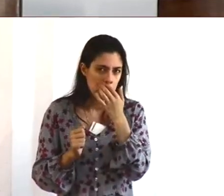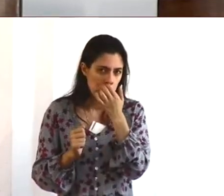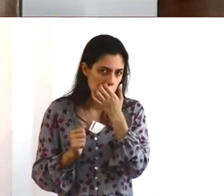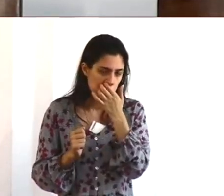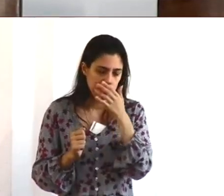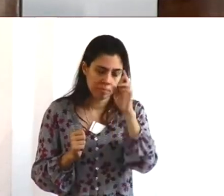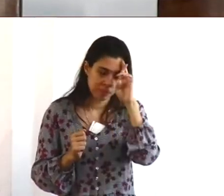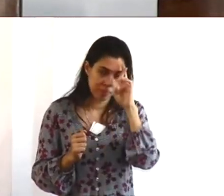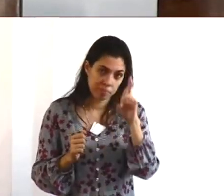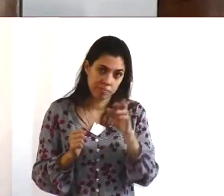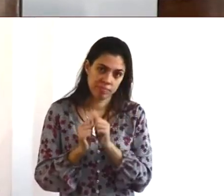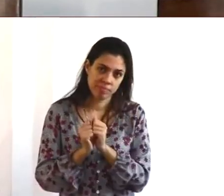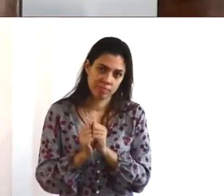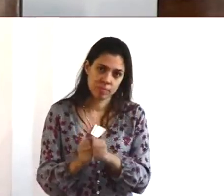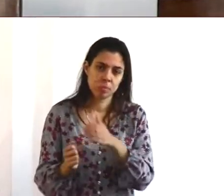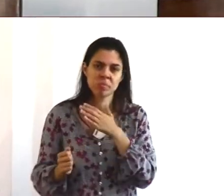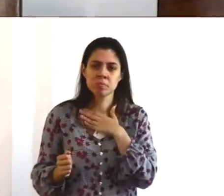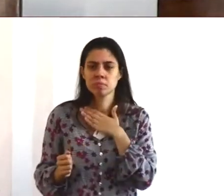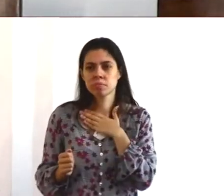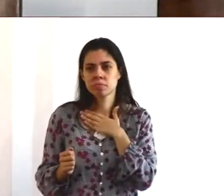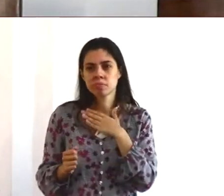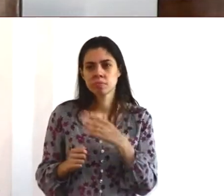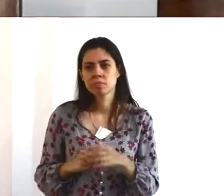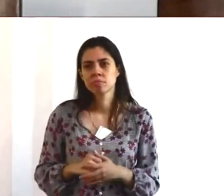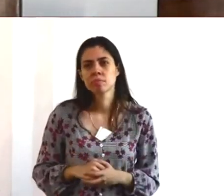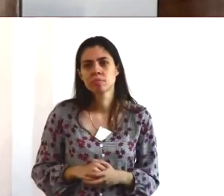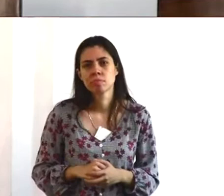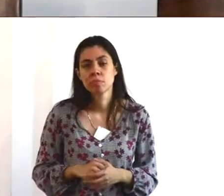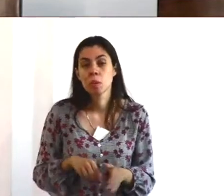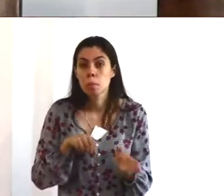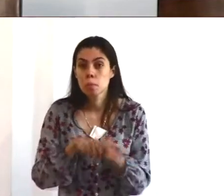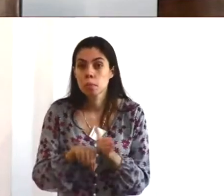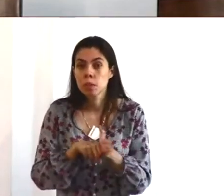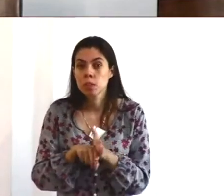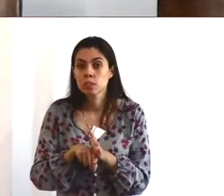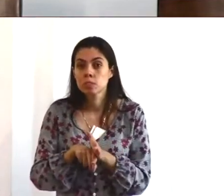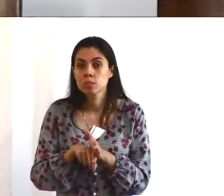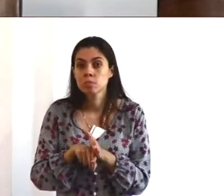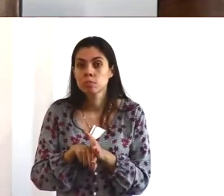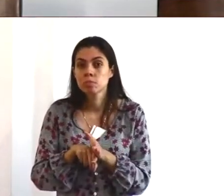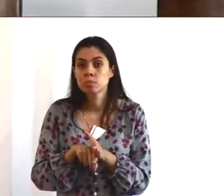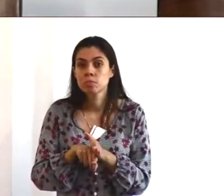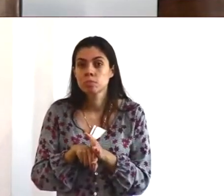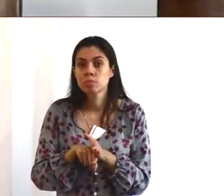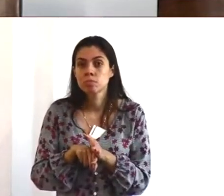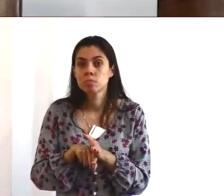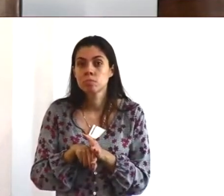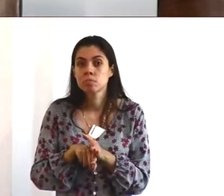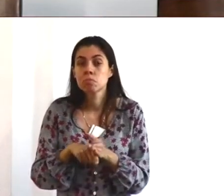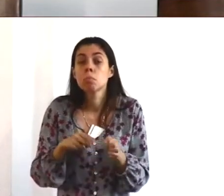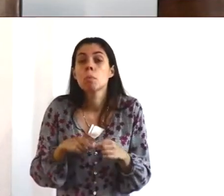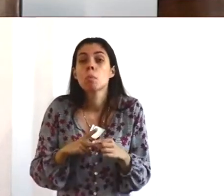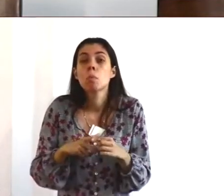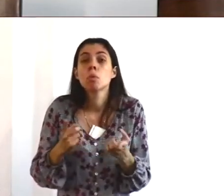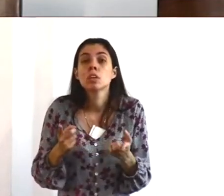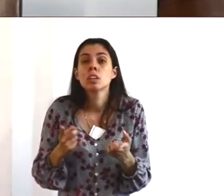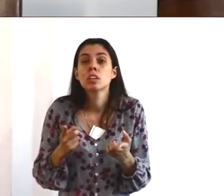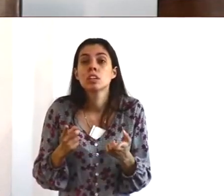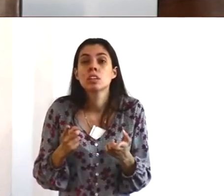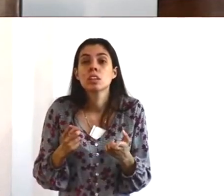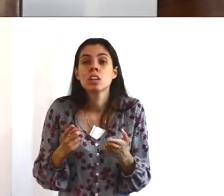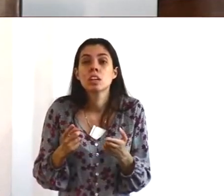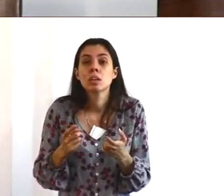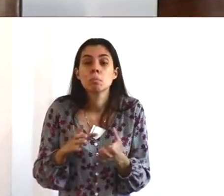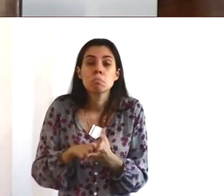Senhor está comigo. E a pergunta que nós fazemos é: por que então a nossa alma